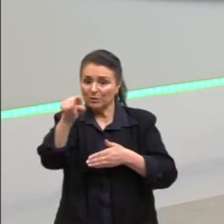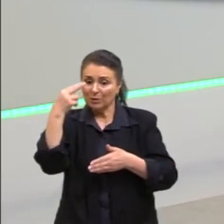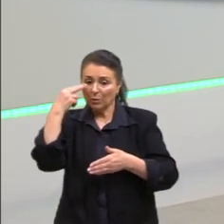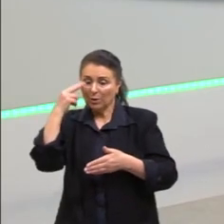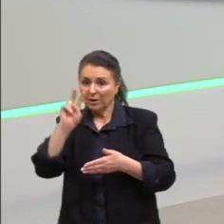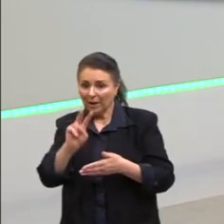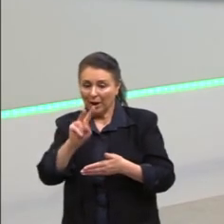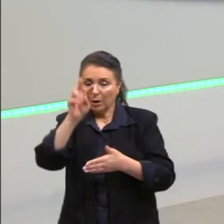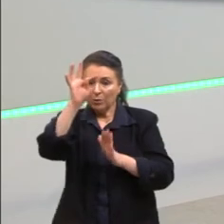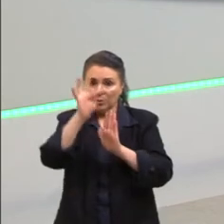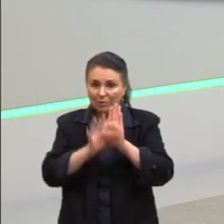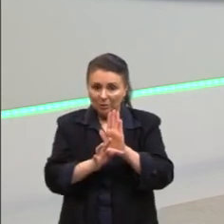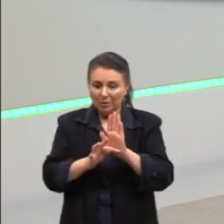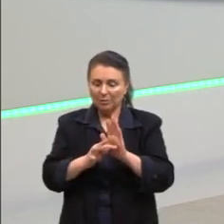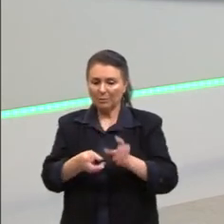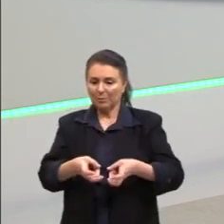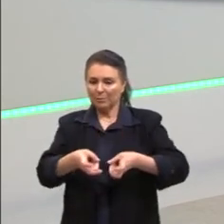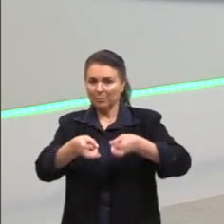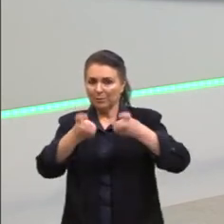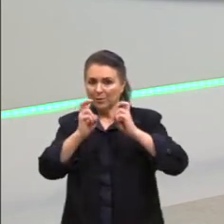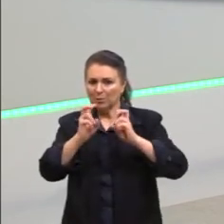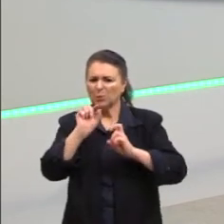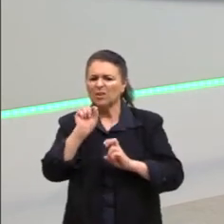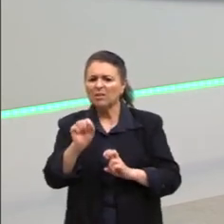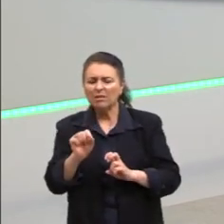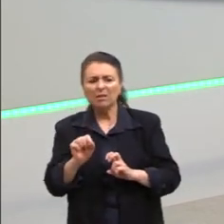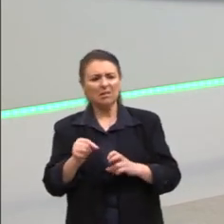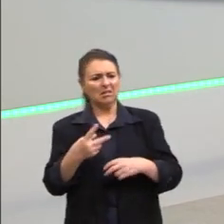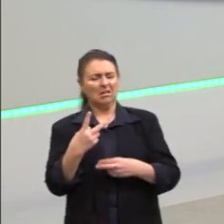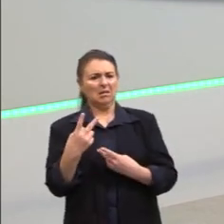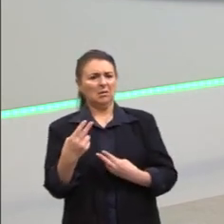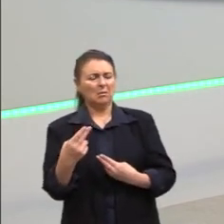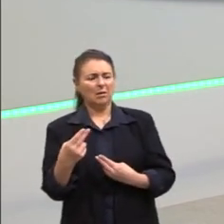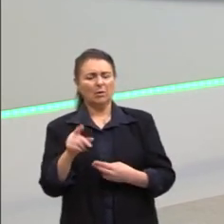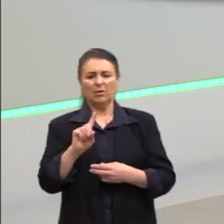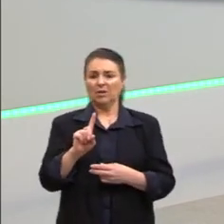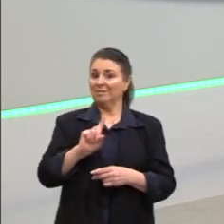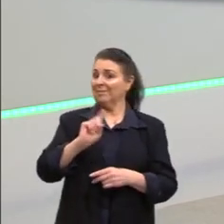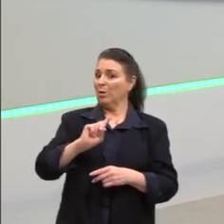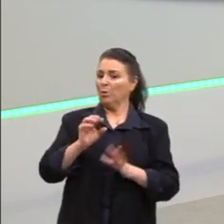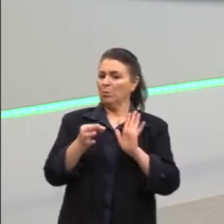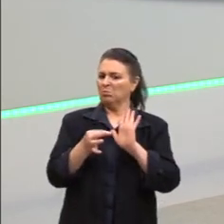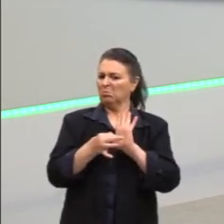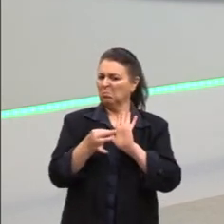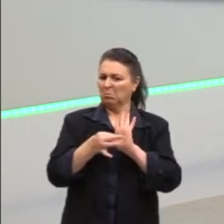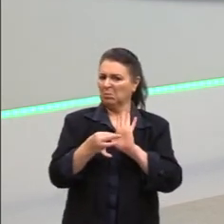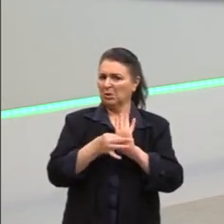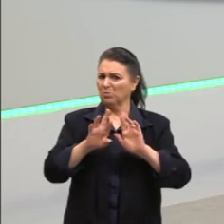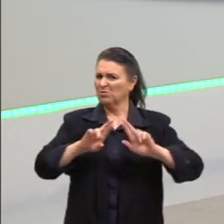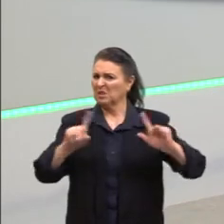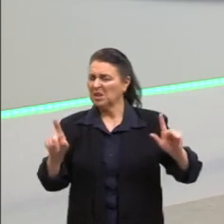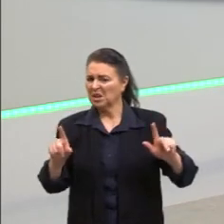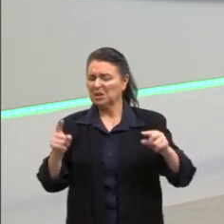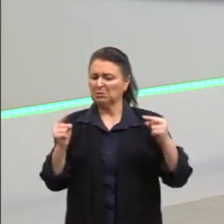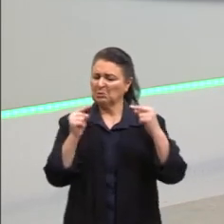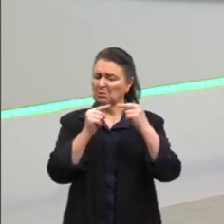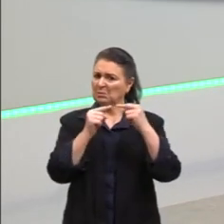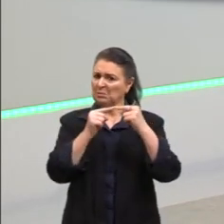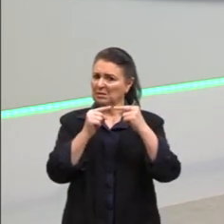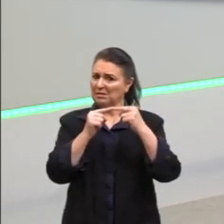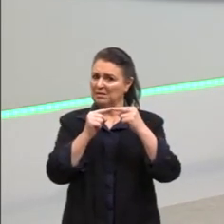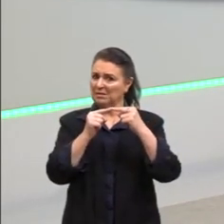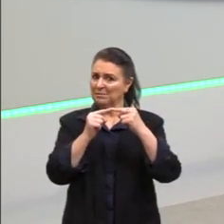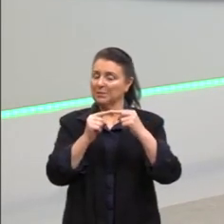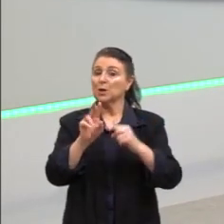dois e vejam aí um ponto em comum ou um ponto divergente entre eles. E por fim aí,